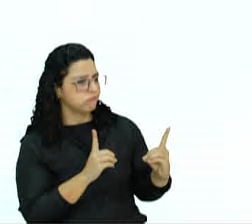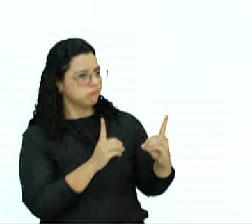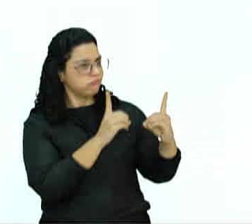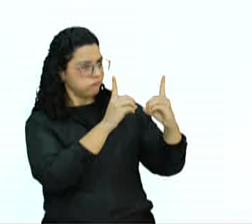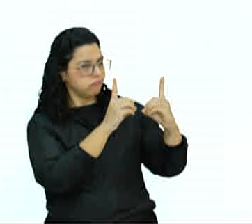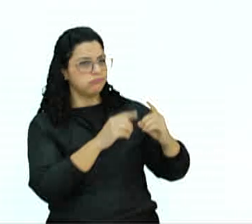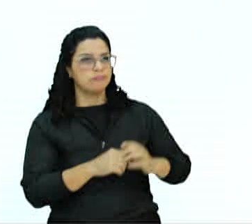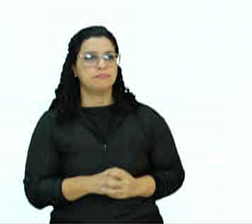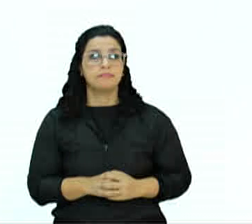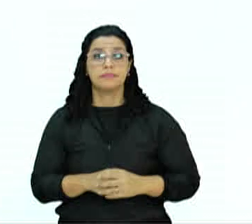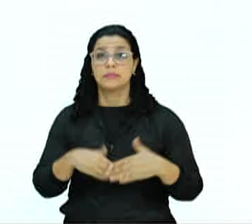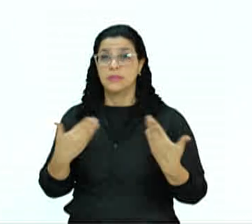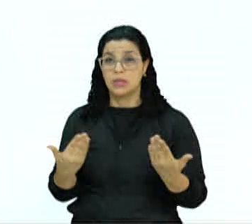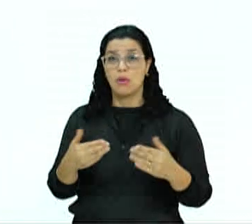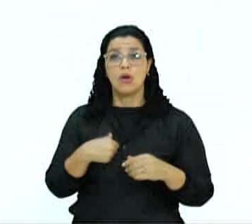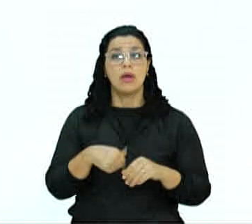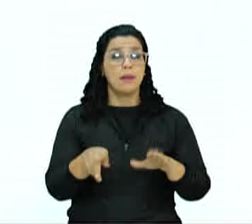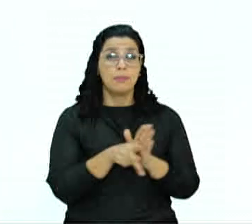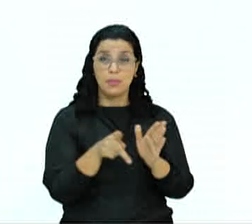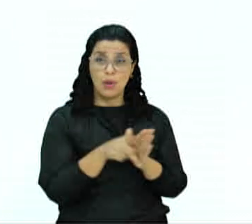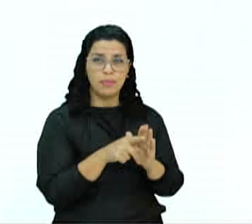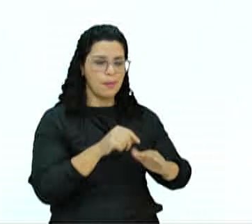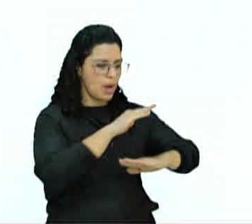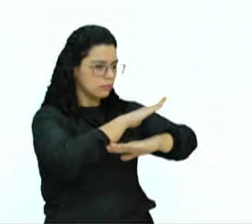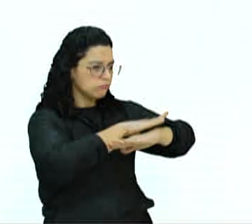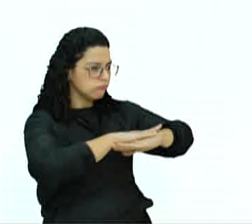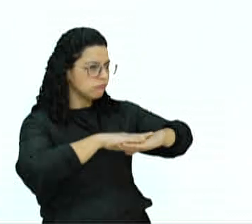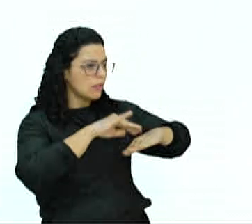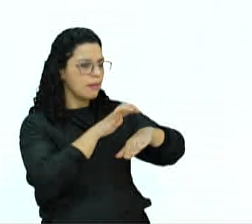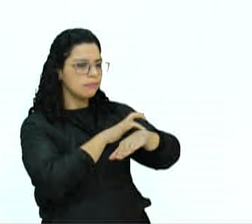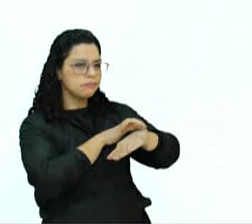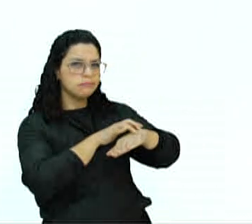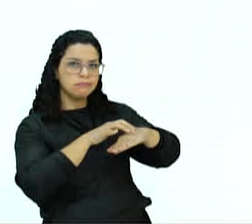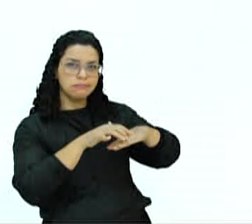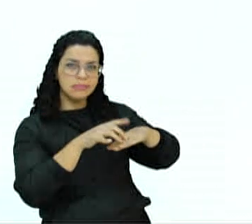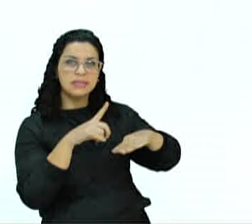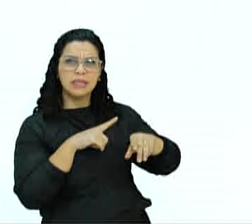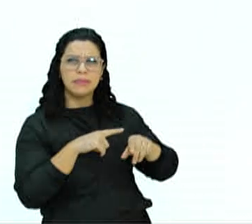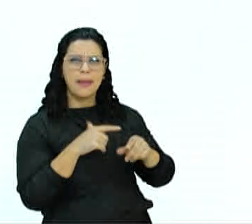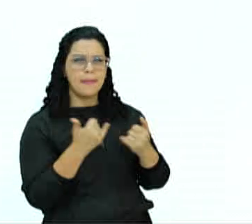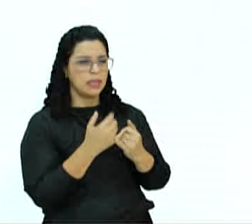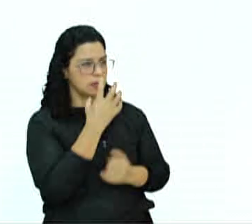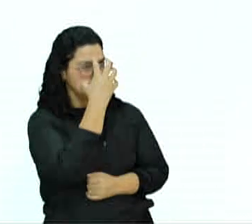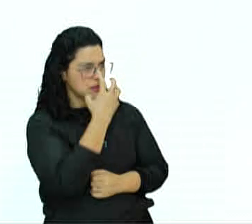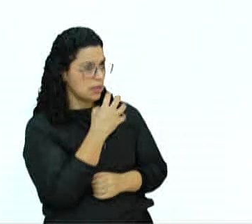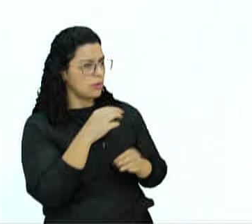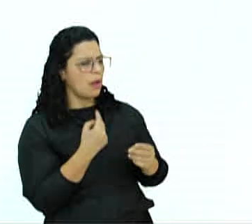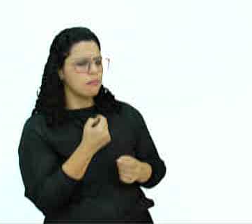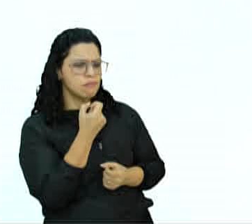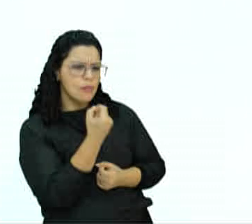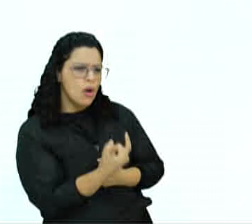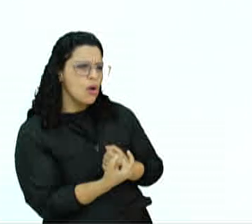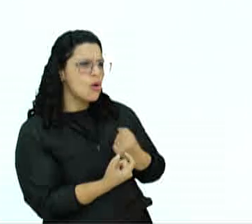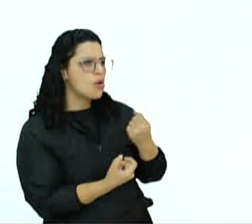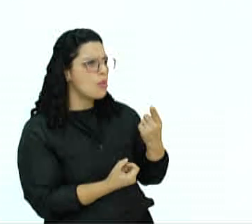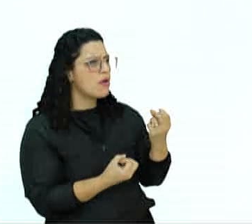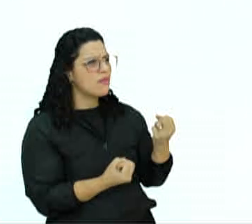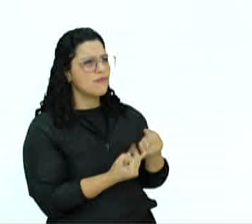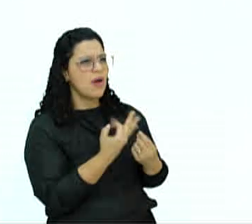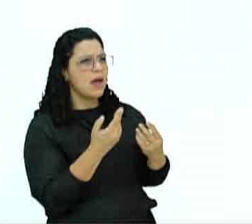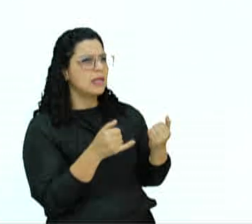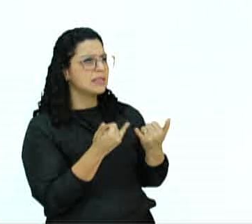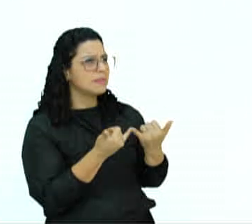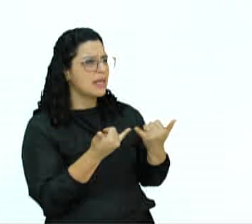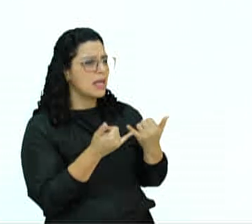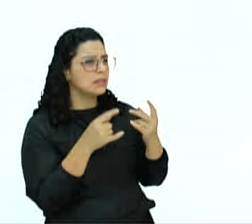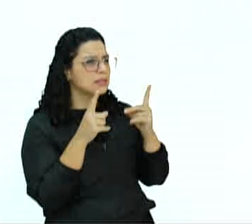mais. Acariciou-lhe o braço com as pontas dos dedos. Ficou sério. E aos poucos, inúmeras rugazinhas foram